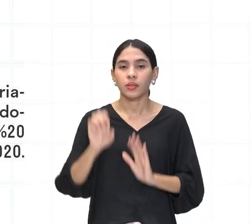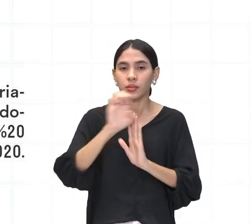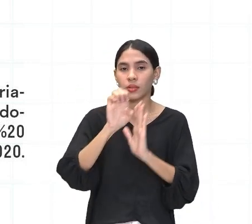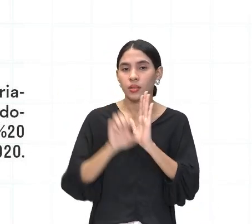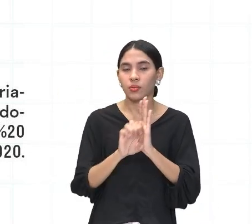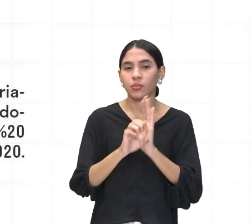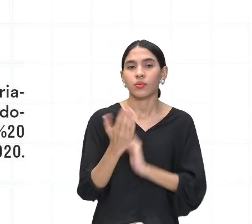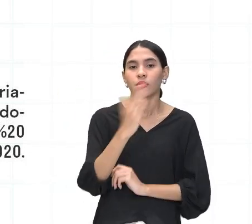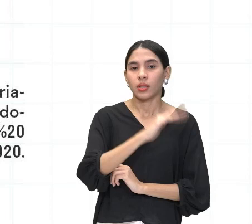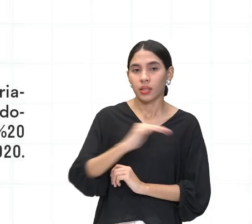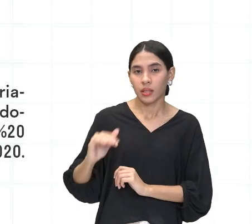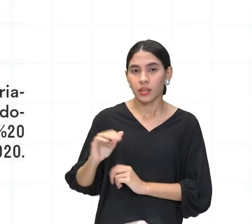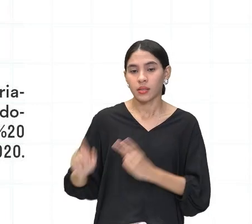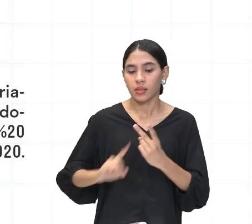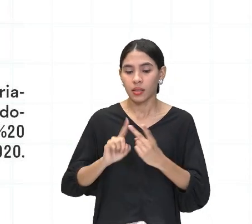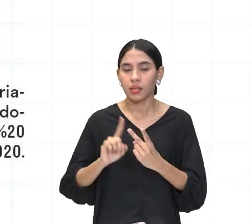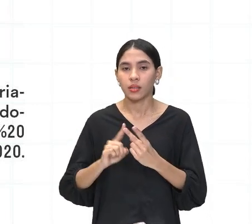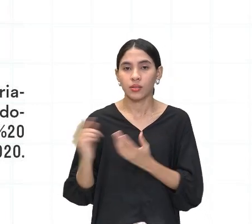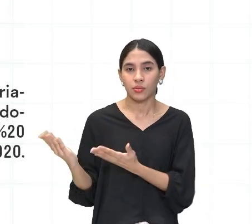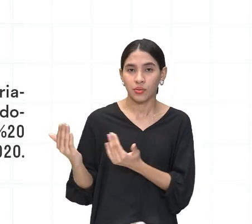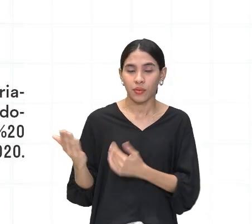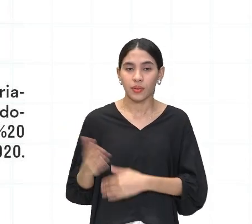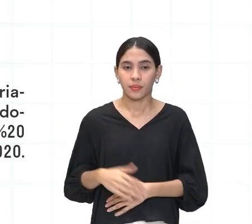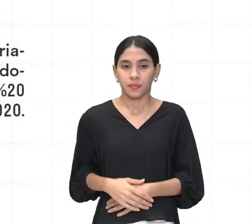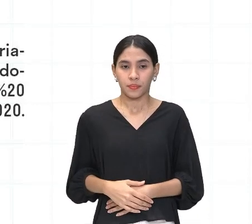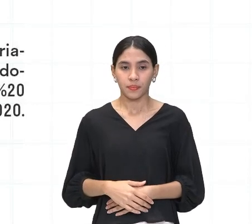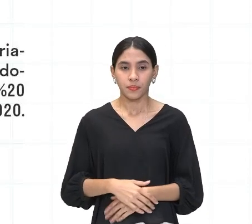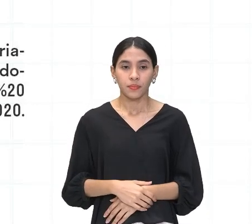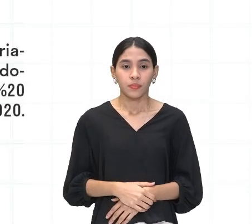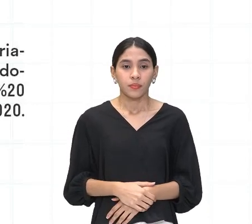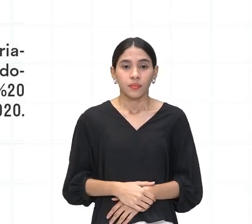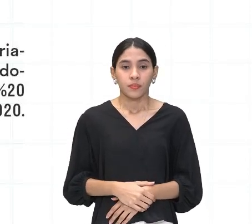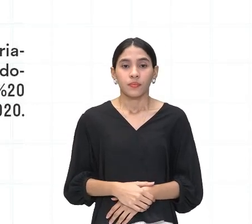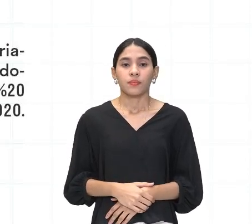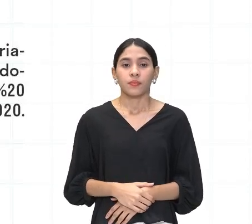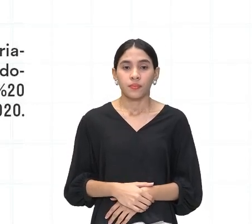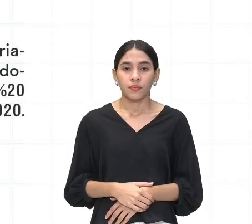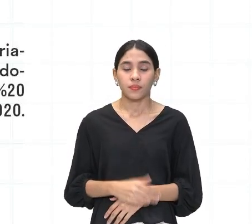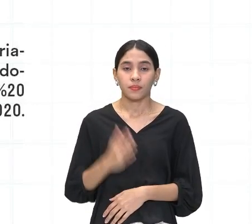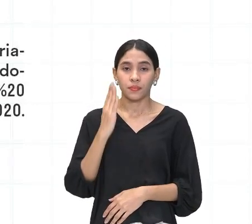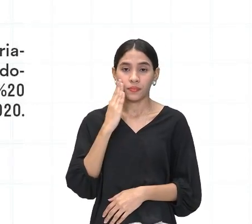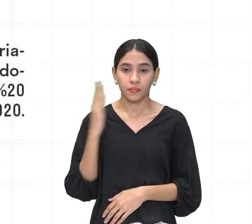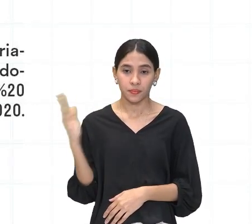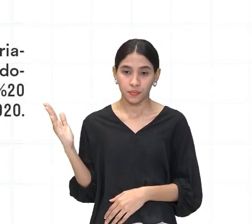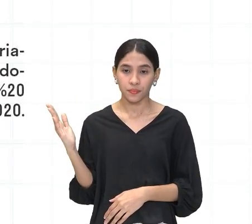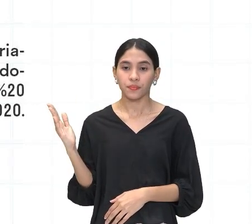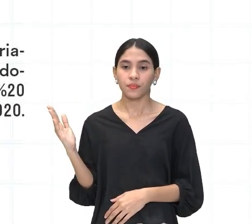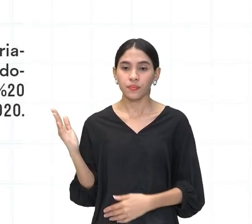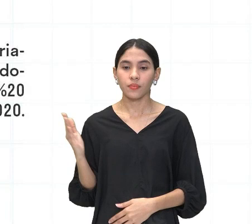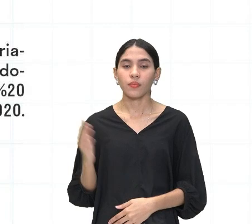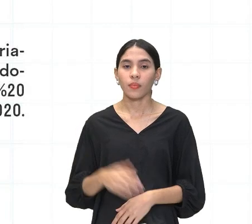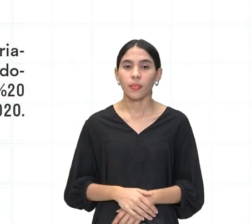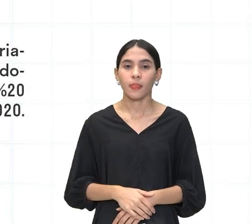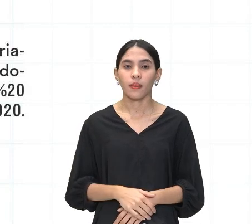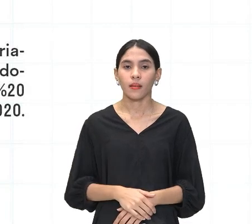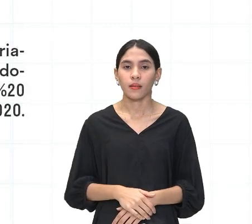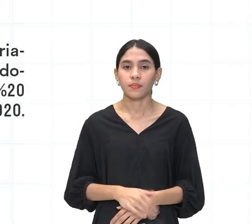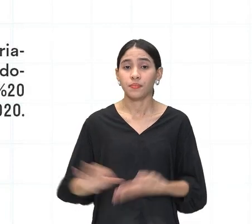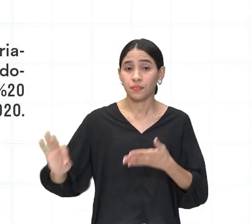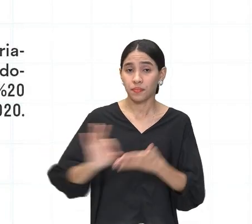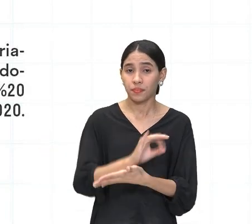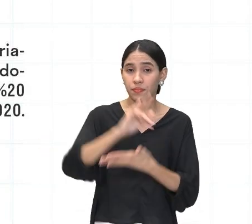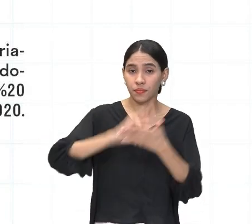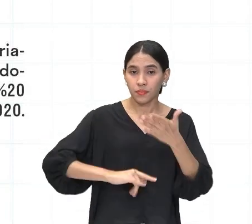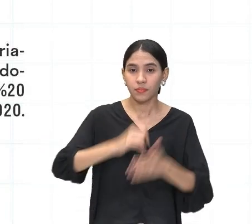da Criança e do Adolescente. Vamos passar, por favor? Esse estatuto foi promulgado em 1990. E o que